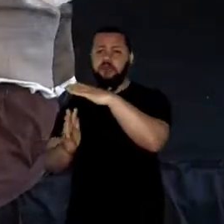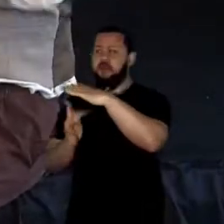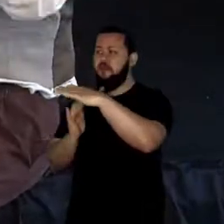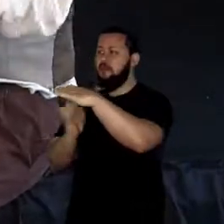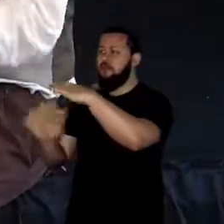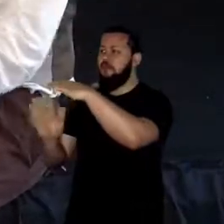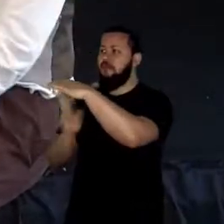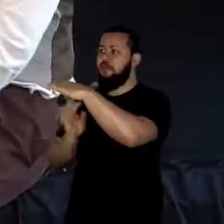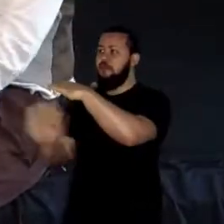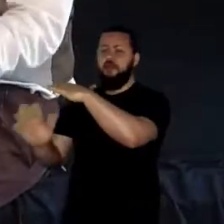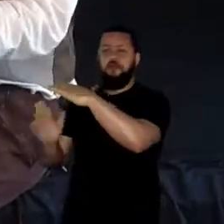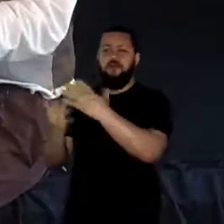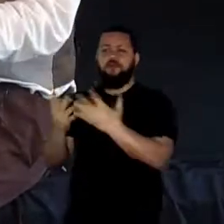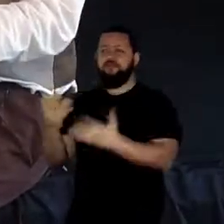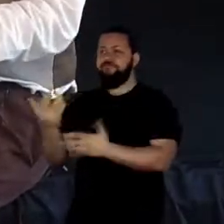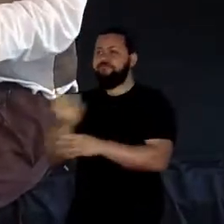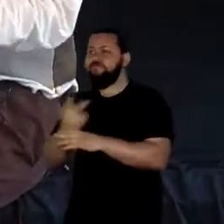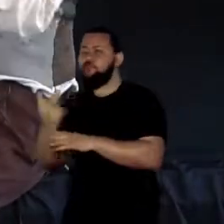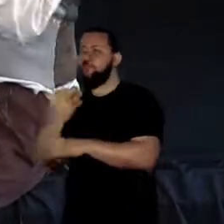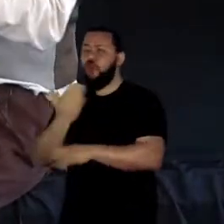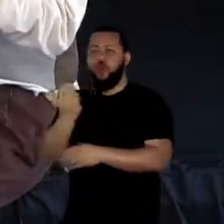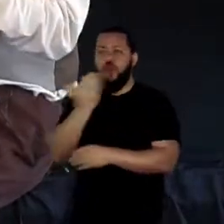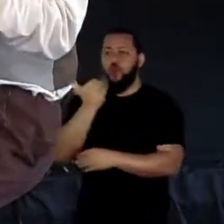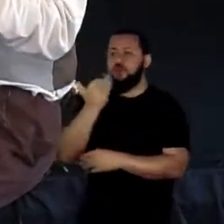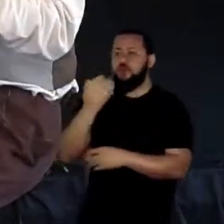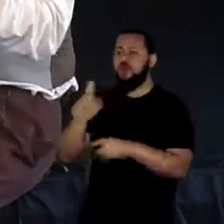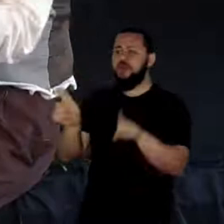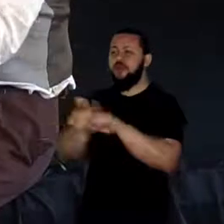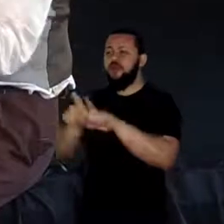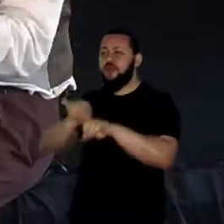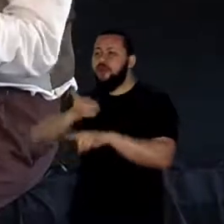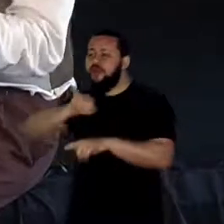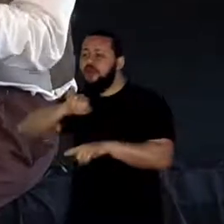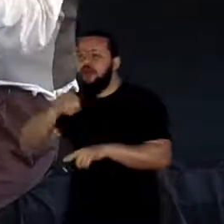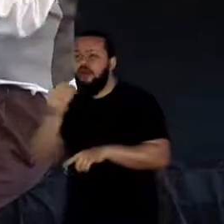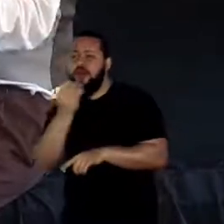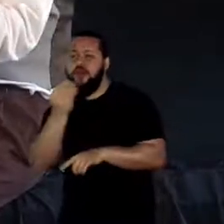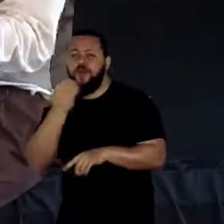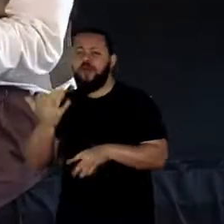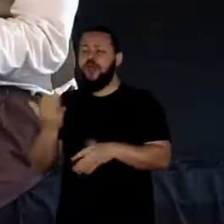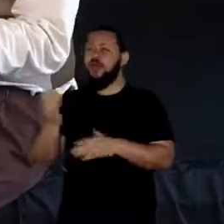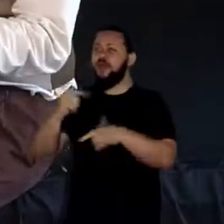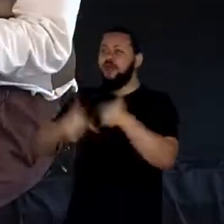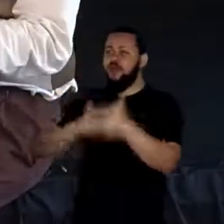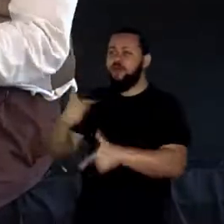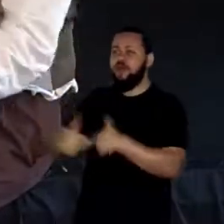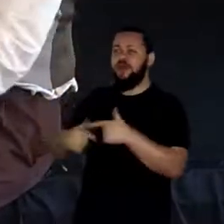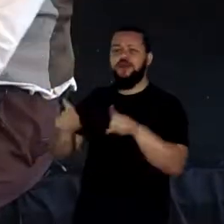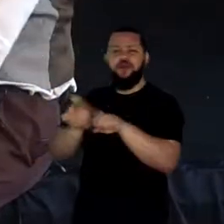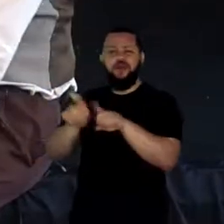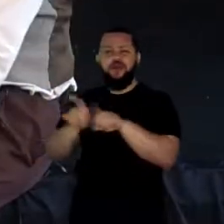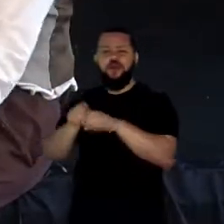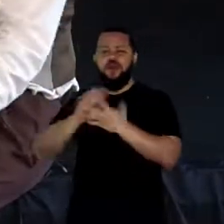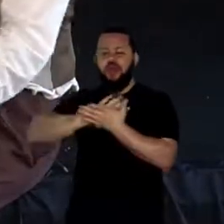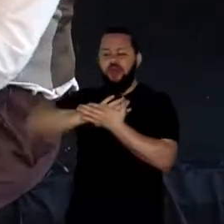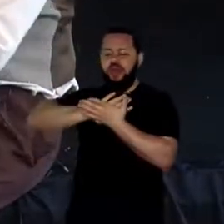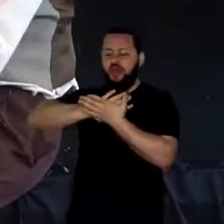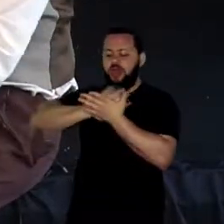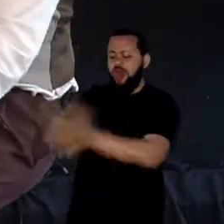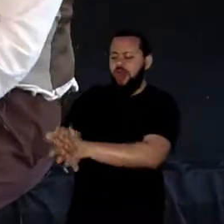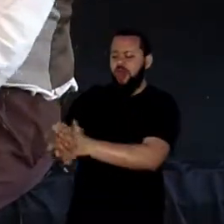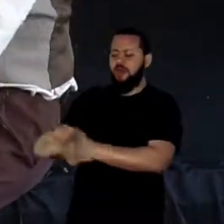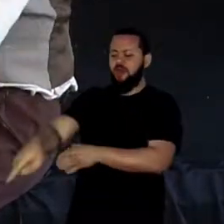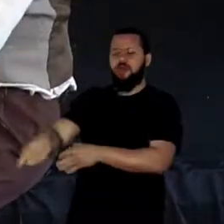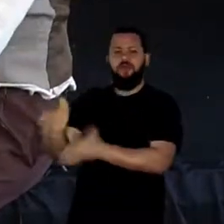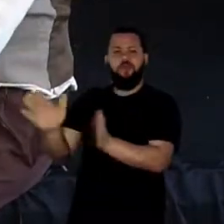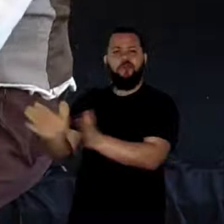atrás de novas oportunidades, e a opressão de quem tem muito e que quer daquela pessoa que tem pouco, né? Mas vem funcionando muito bem com as